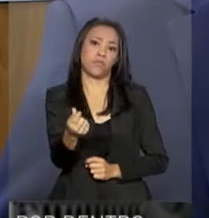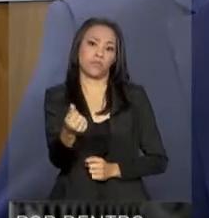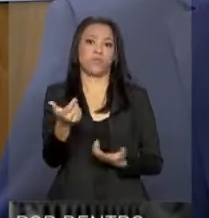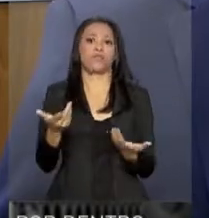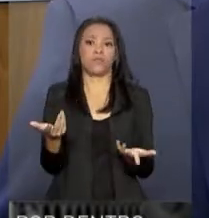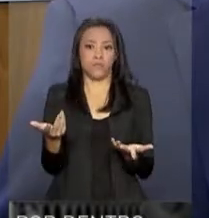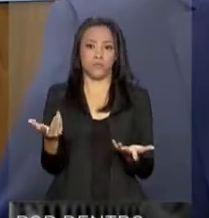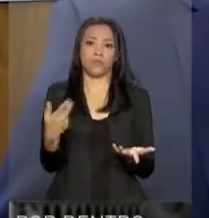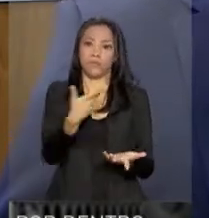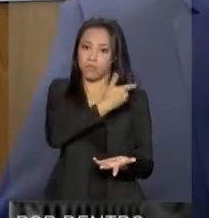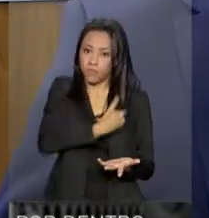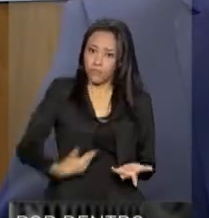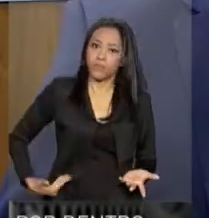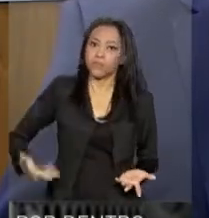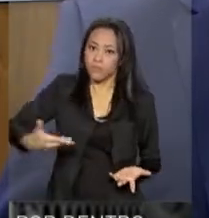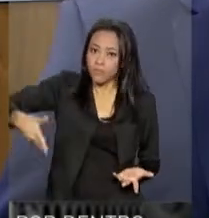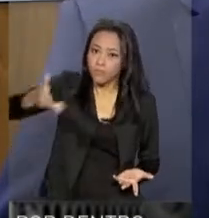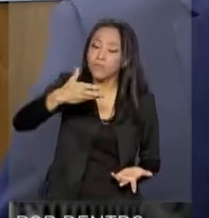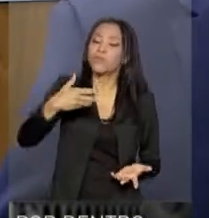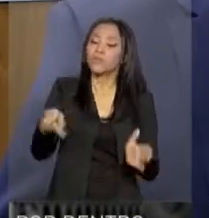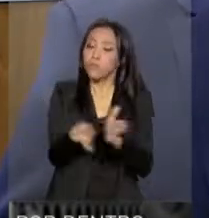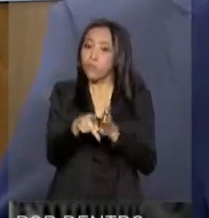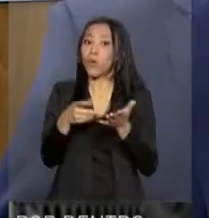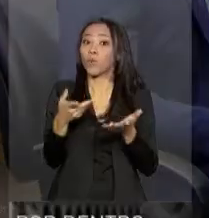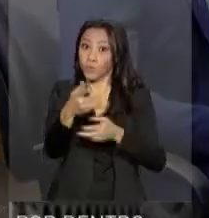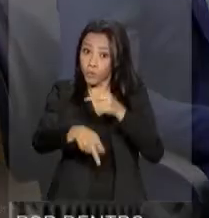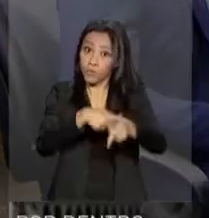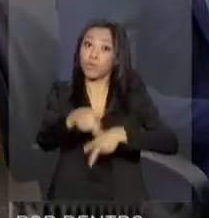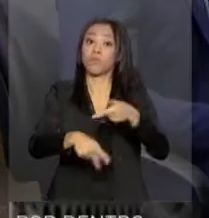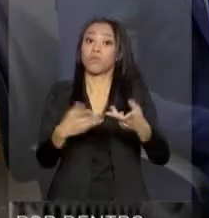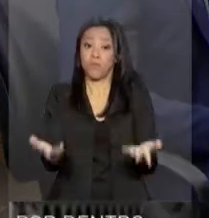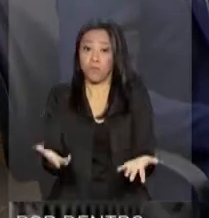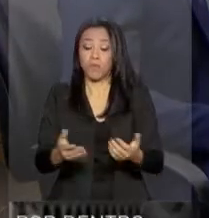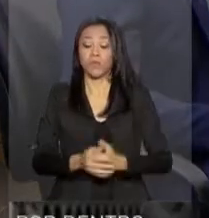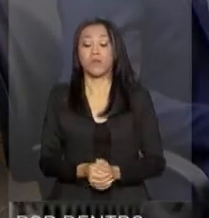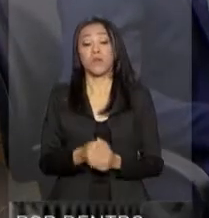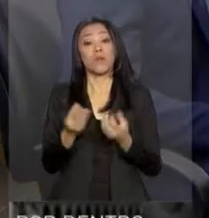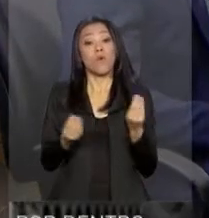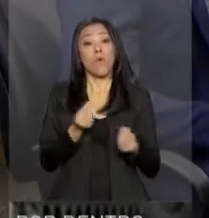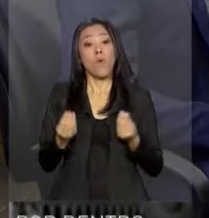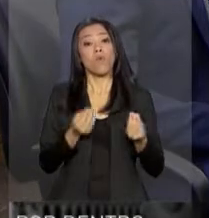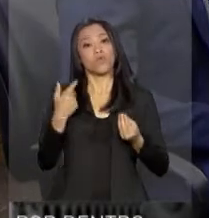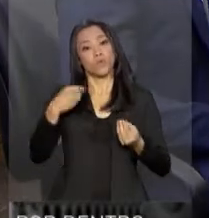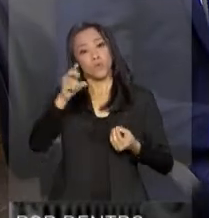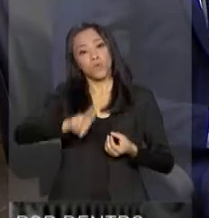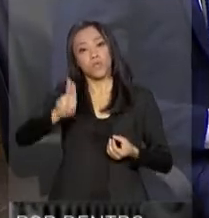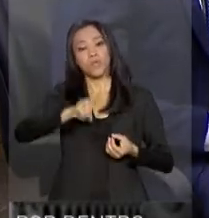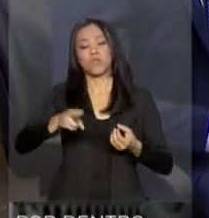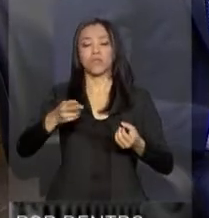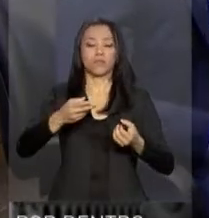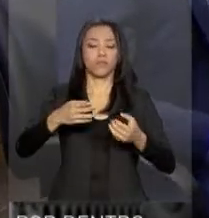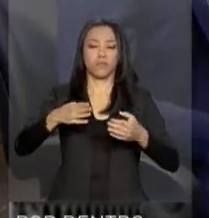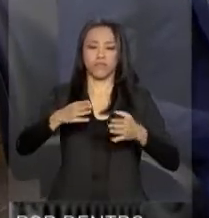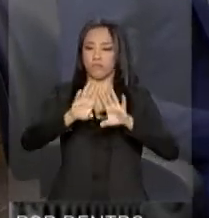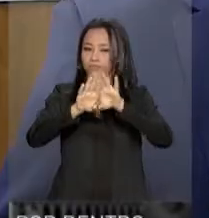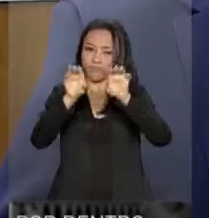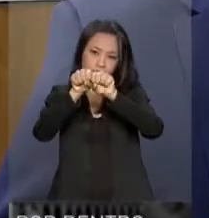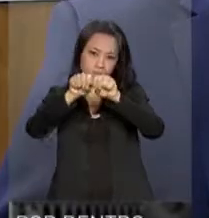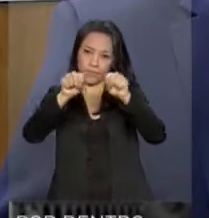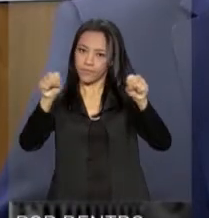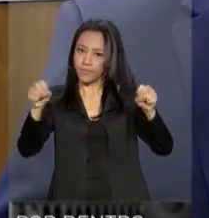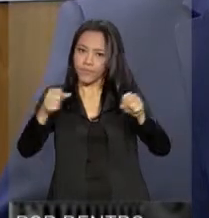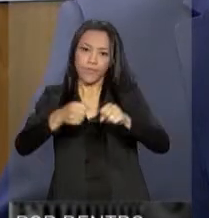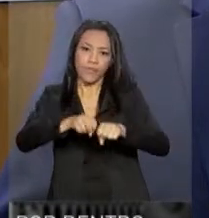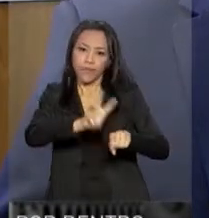realiza seu trabalho de fiscalização dos recursos públicos através dos portais da transparência e diversos outros mecanismos para que o cidadão possa